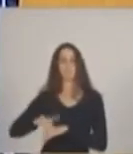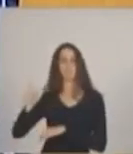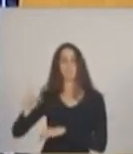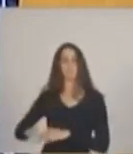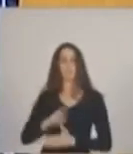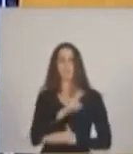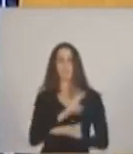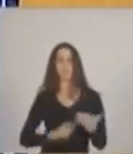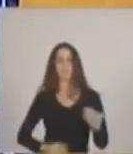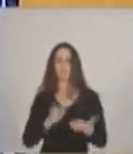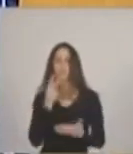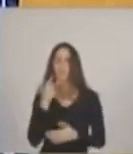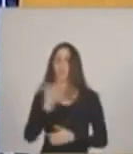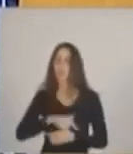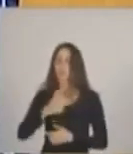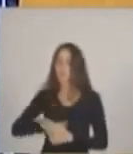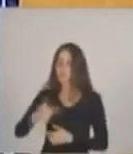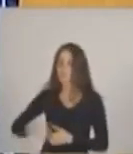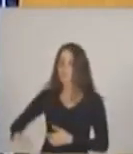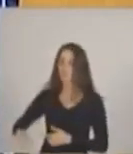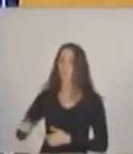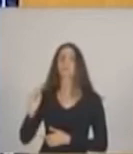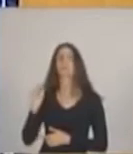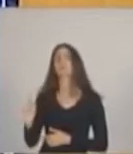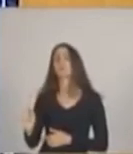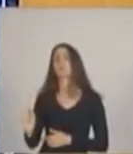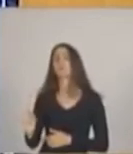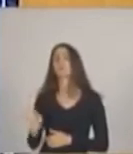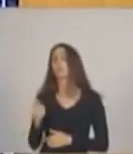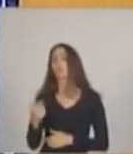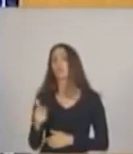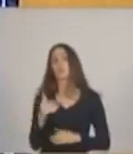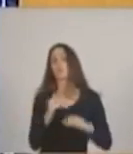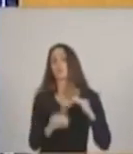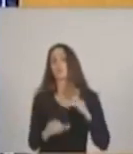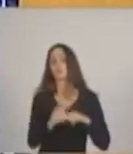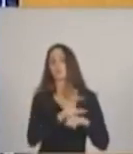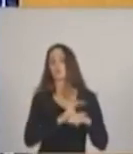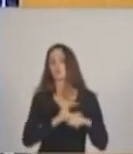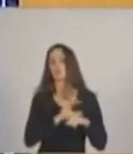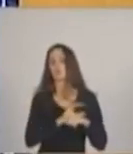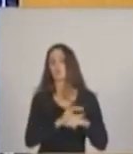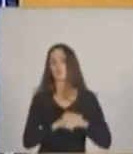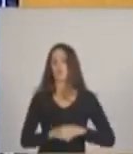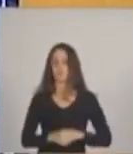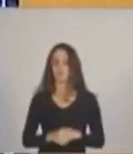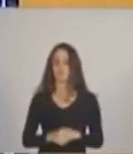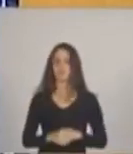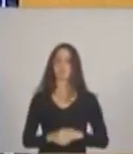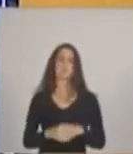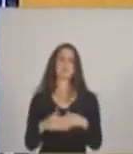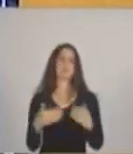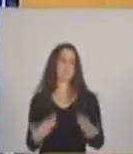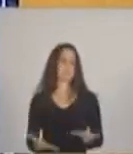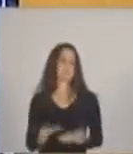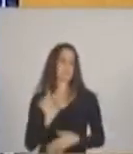disse várias vezes que não há constitucionalidade nisso. Então, assim, só